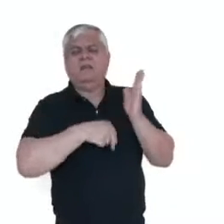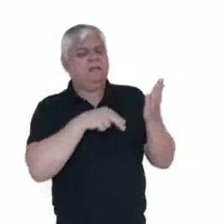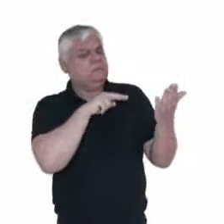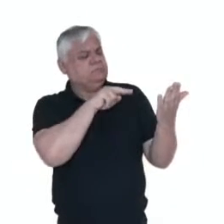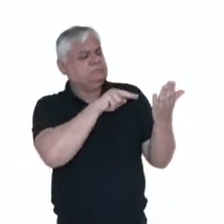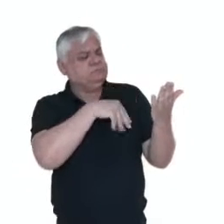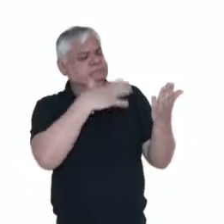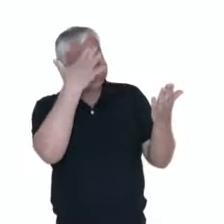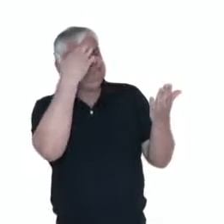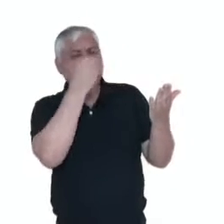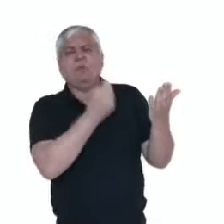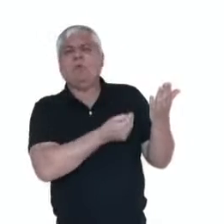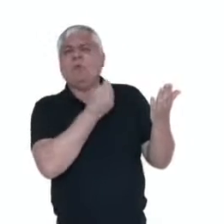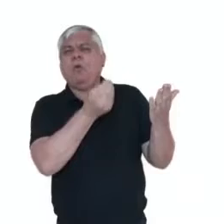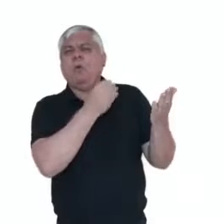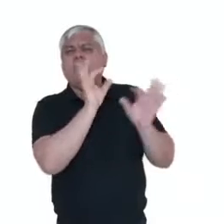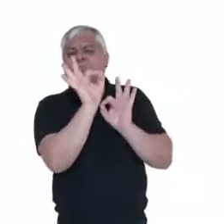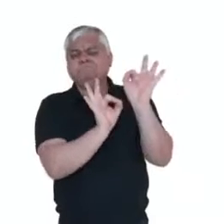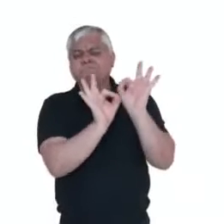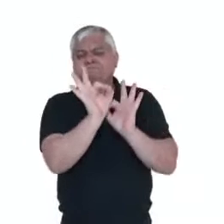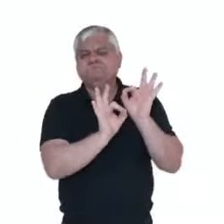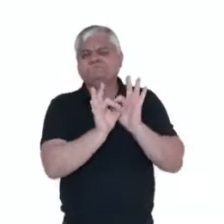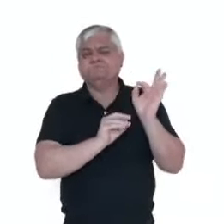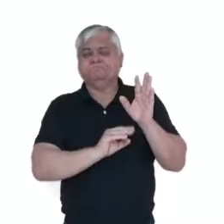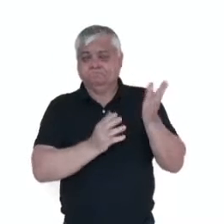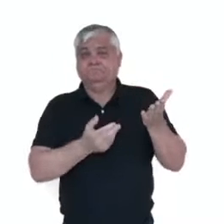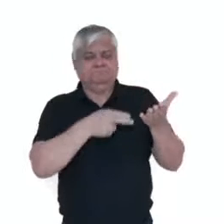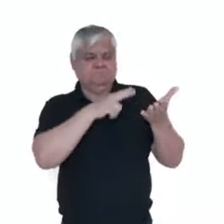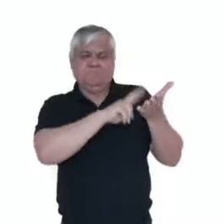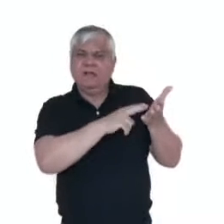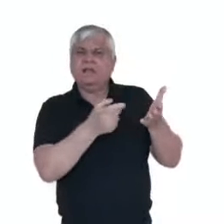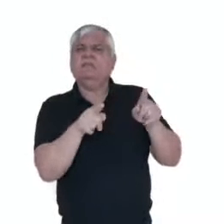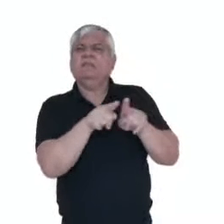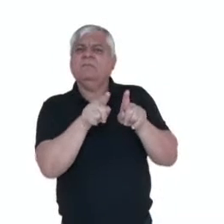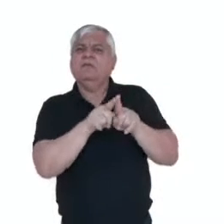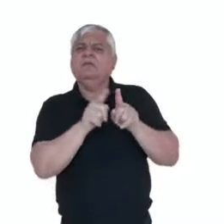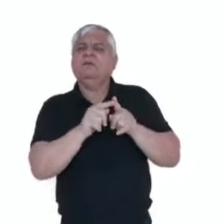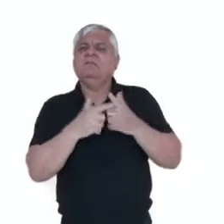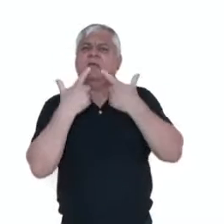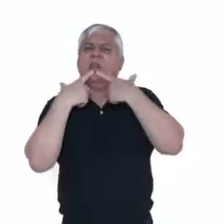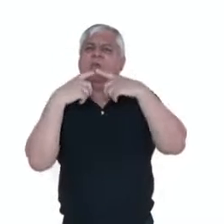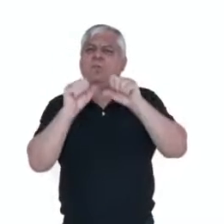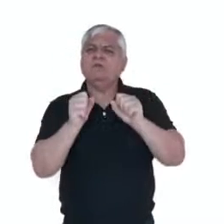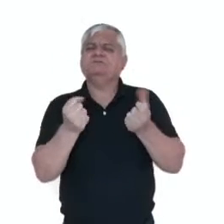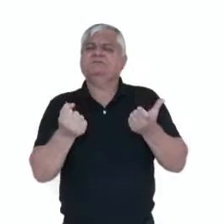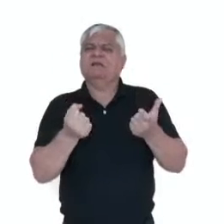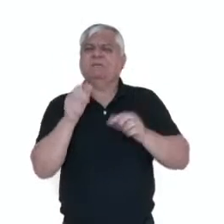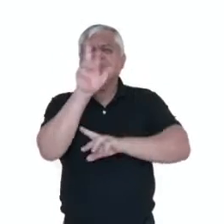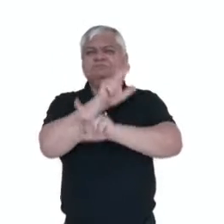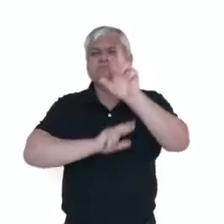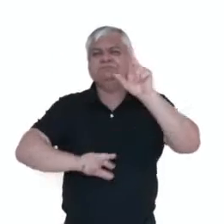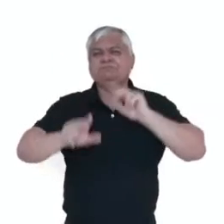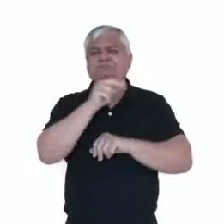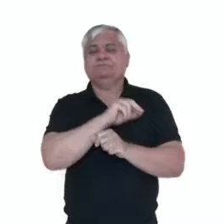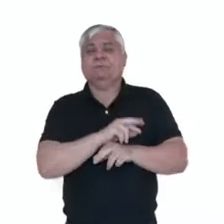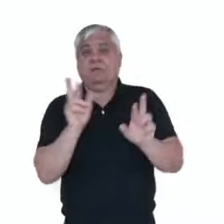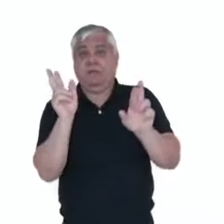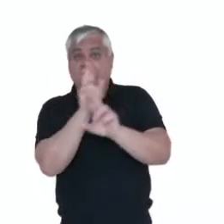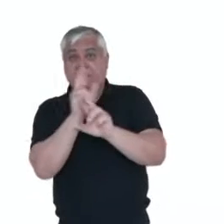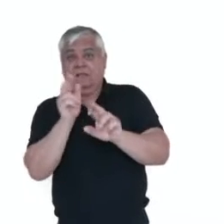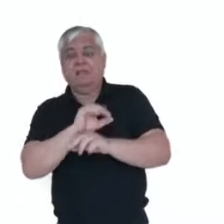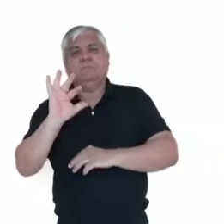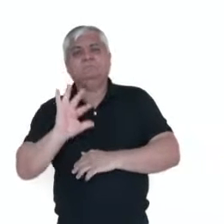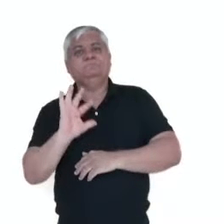forma composicional da carta aberta e suas marcas linguísticas, estabelecendo relações de